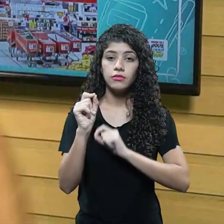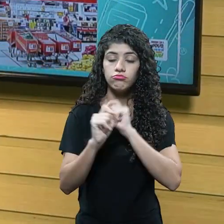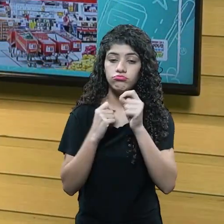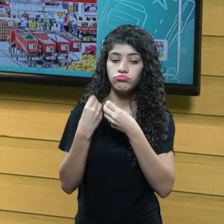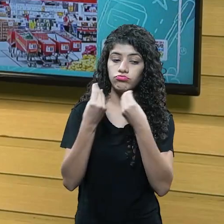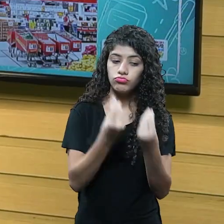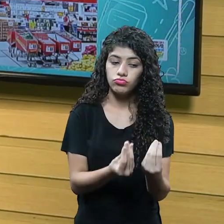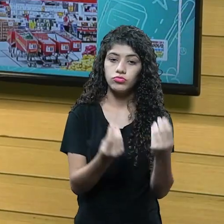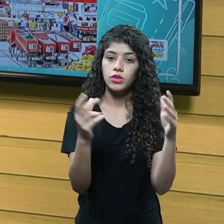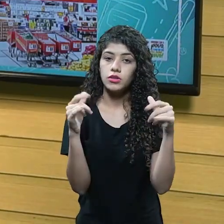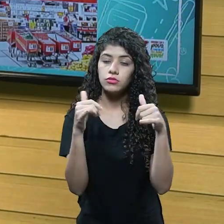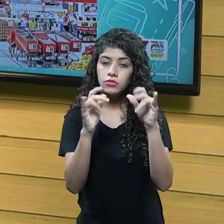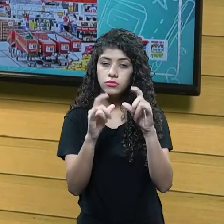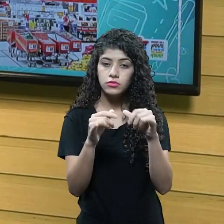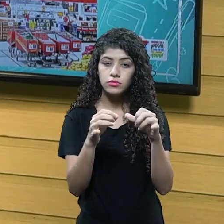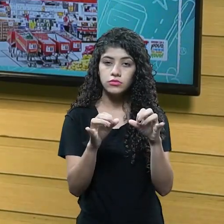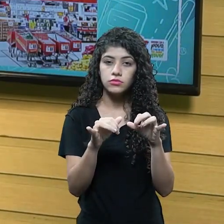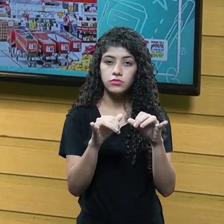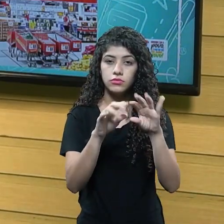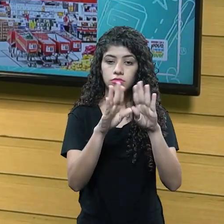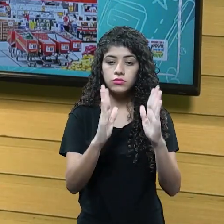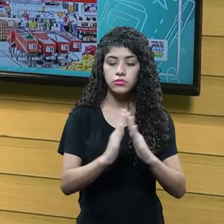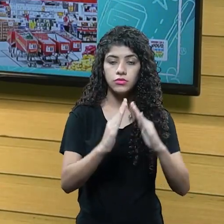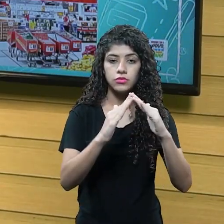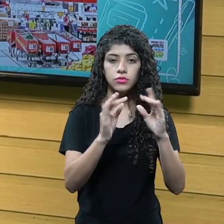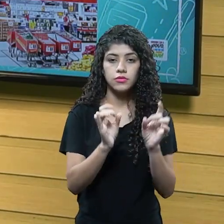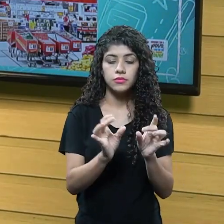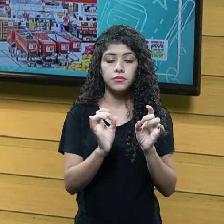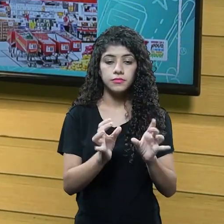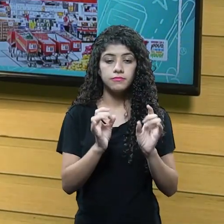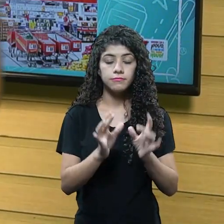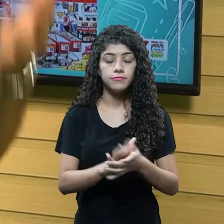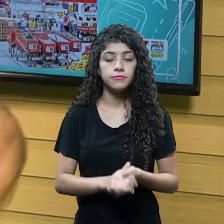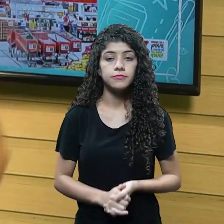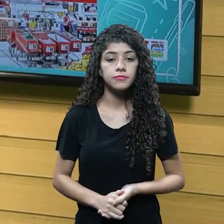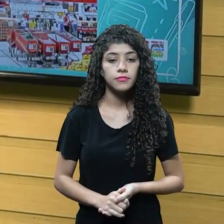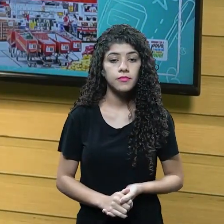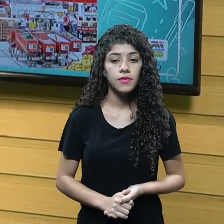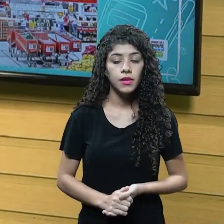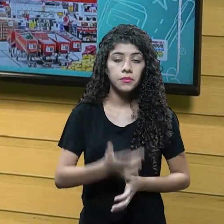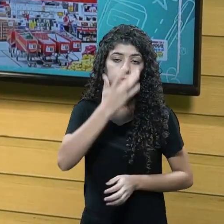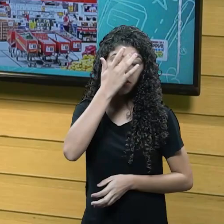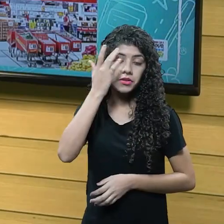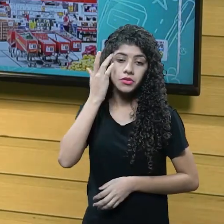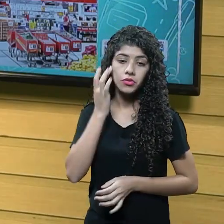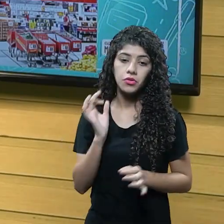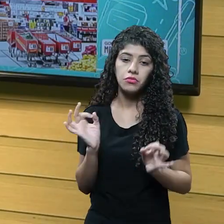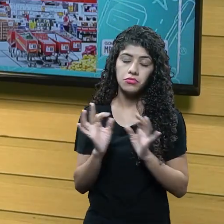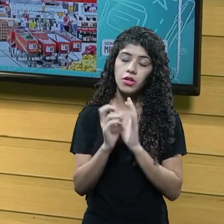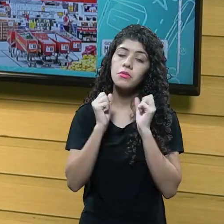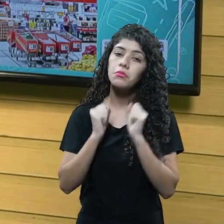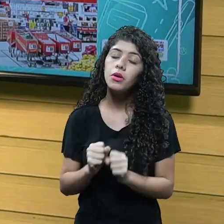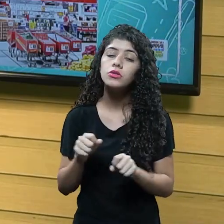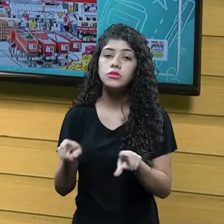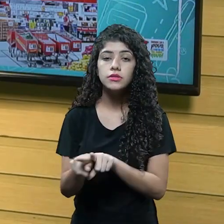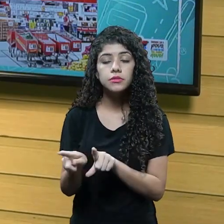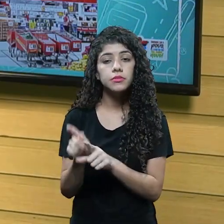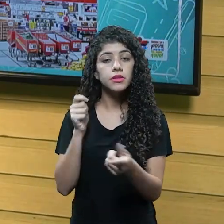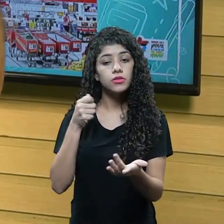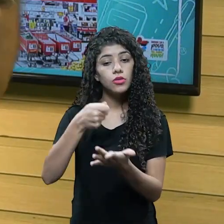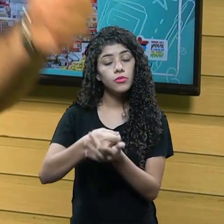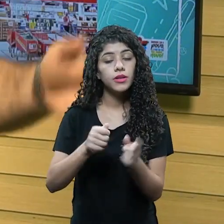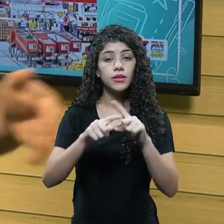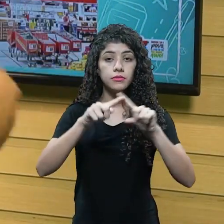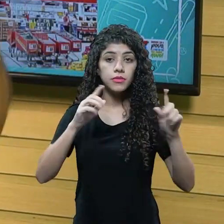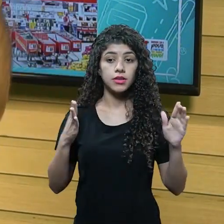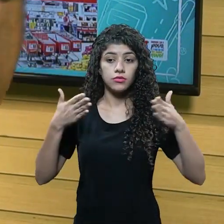comércios varejistas. Ah, professor Renan, então quer dizer que o consumidor final ele não pode adquirir do atacado? Ele pode adquirir do atacado. Porém, o foco,